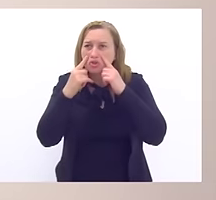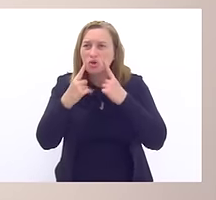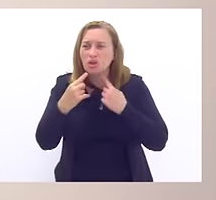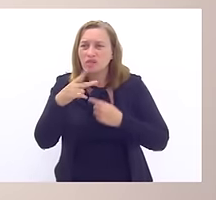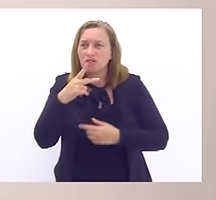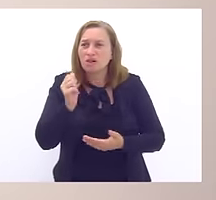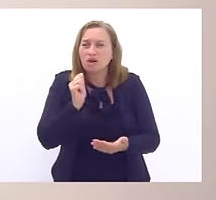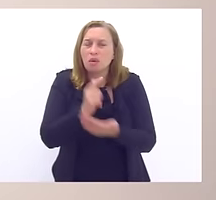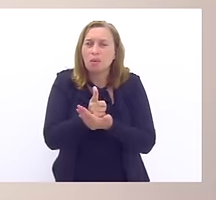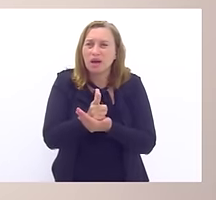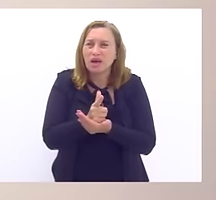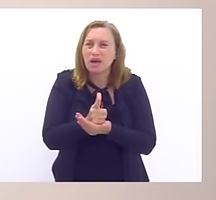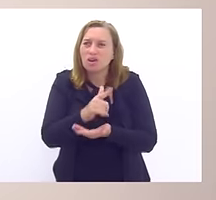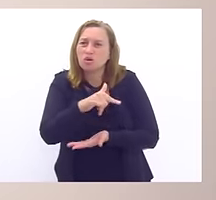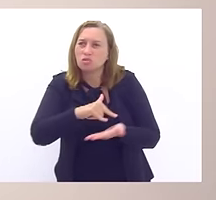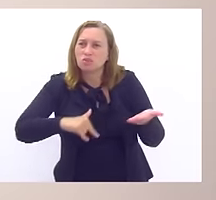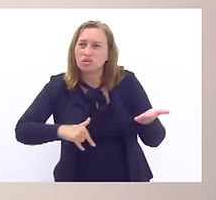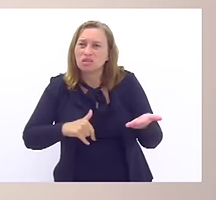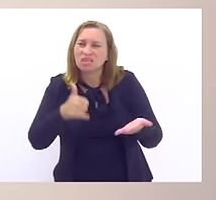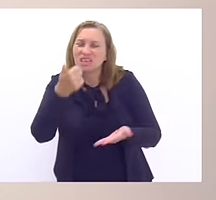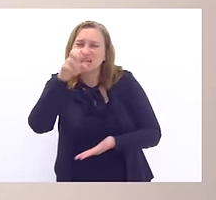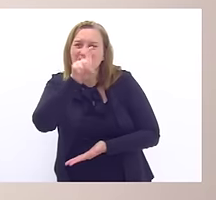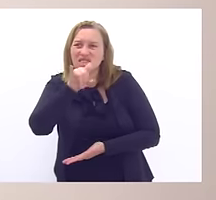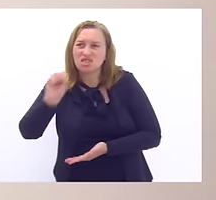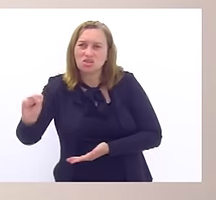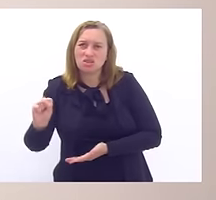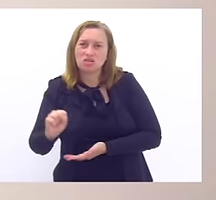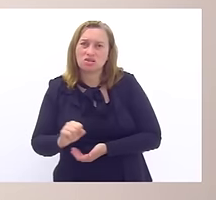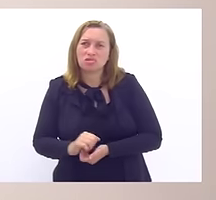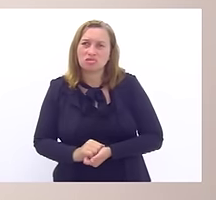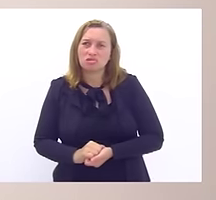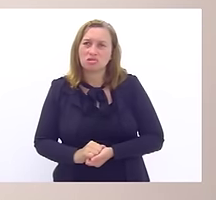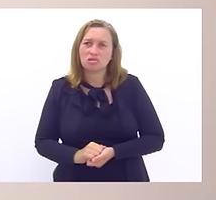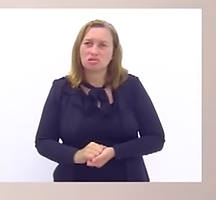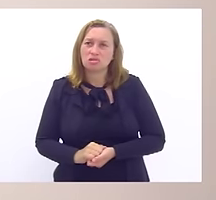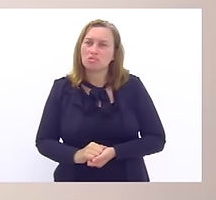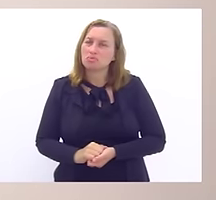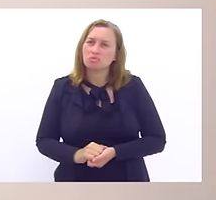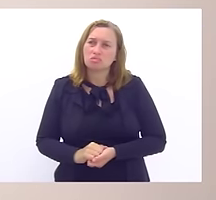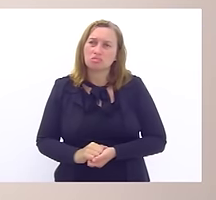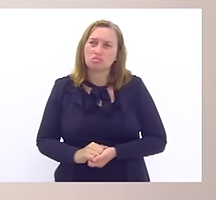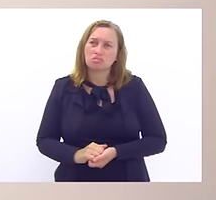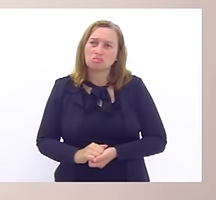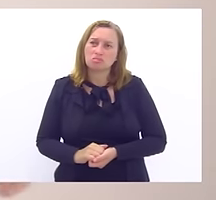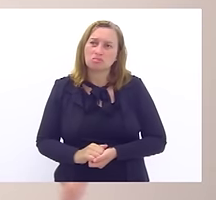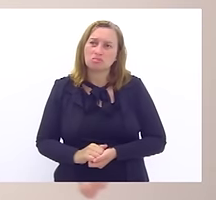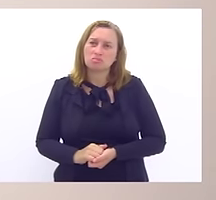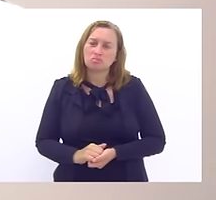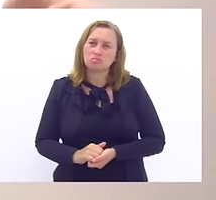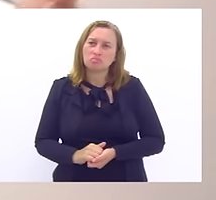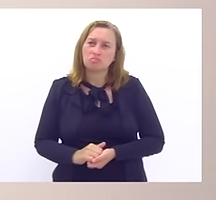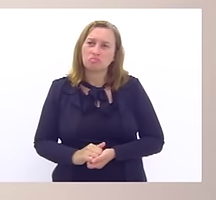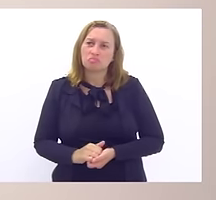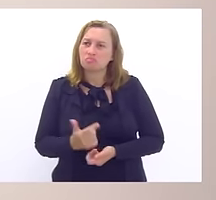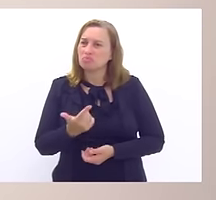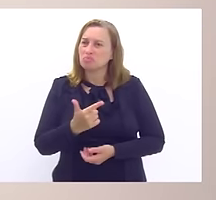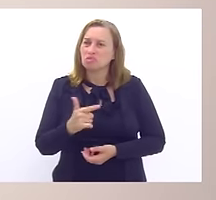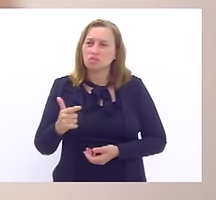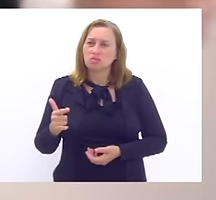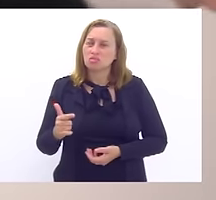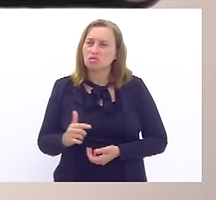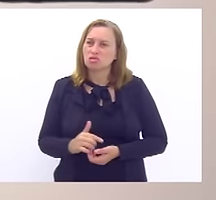eu paguei o documento tem 15 dias não tive ainda aqui ó